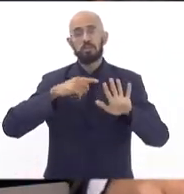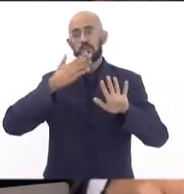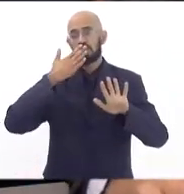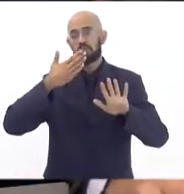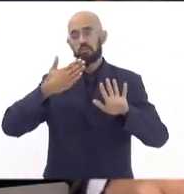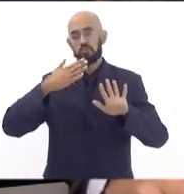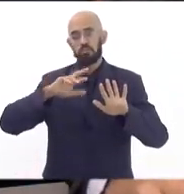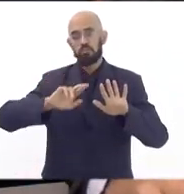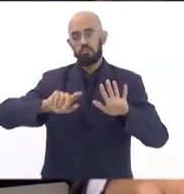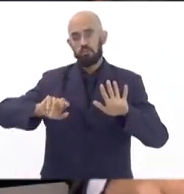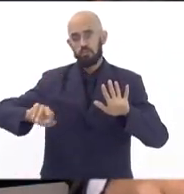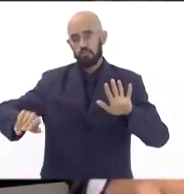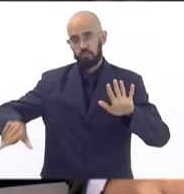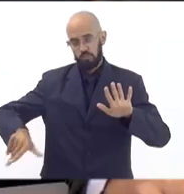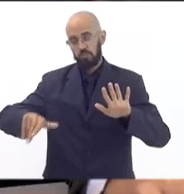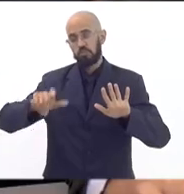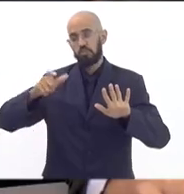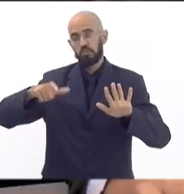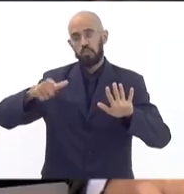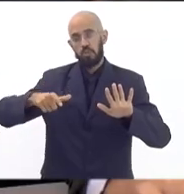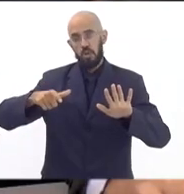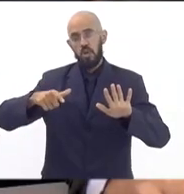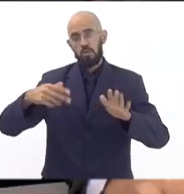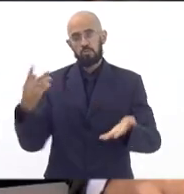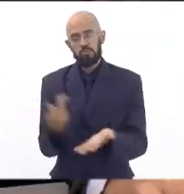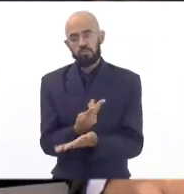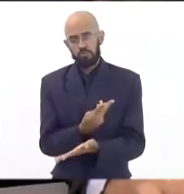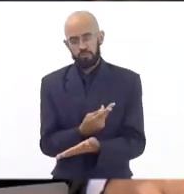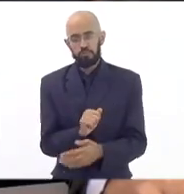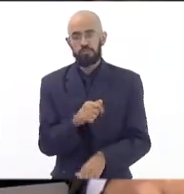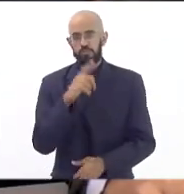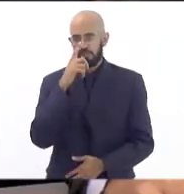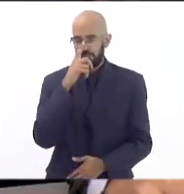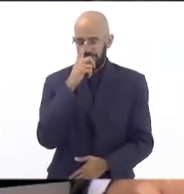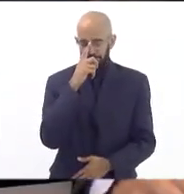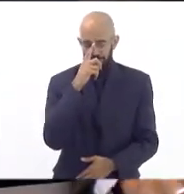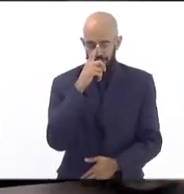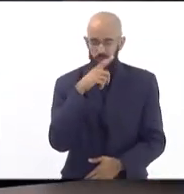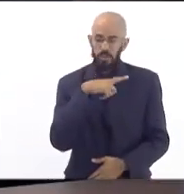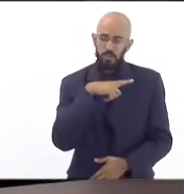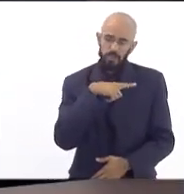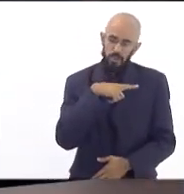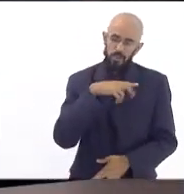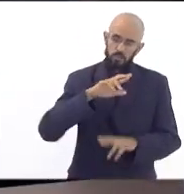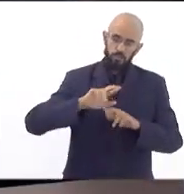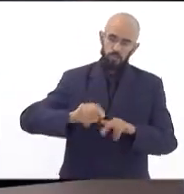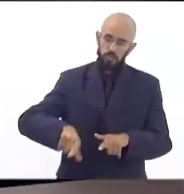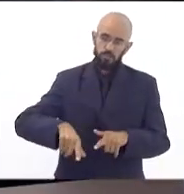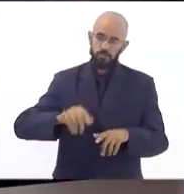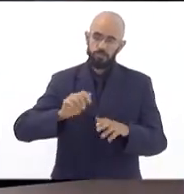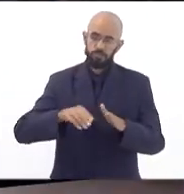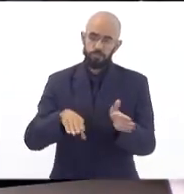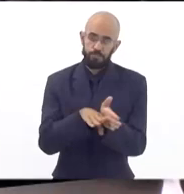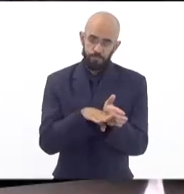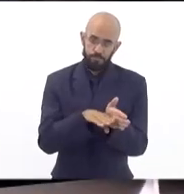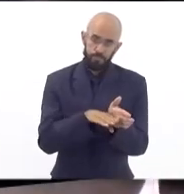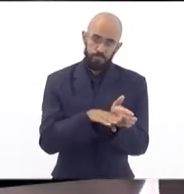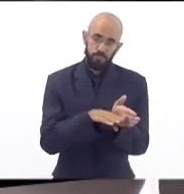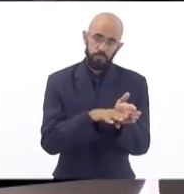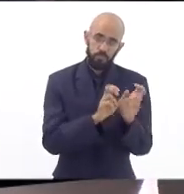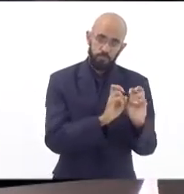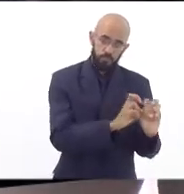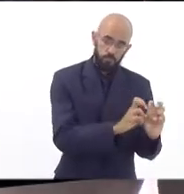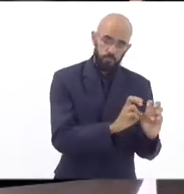local de fato presente hoje no sistema de registro de ocorrência da polícia civil e aí ele faz a diferenciação estação ferroviária Estação